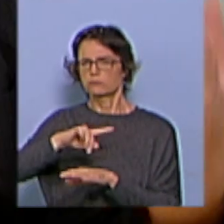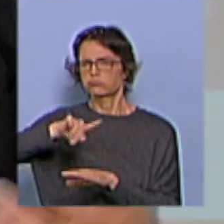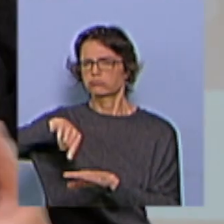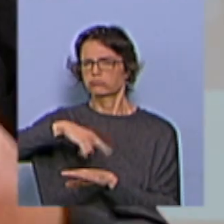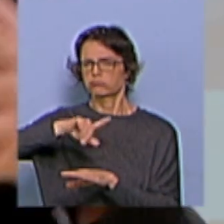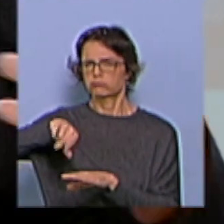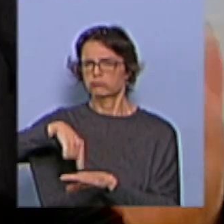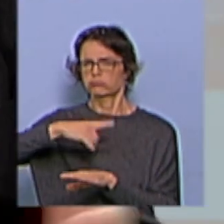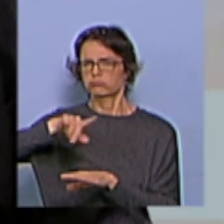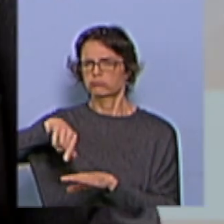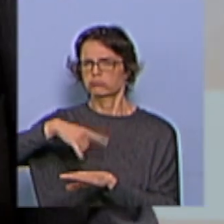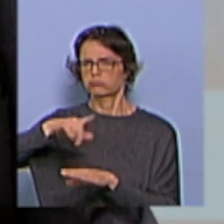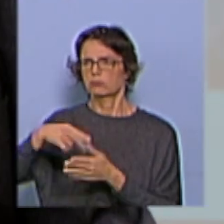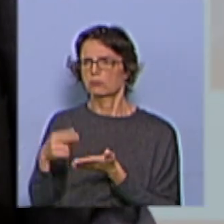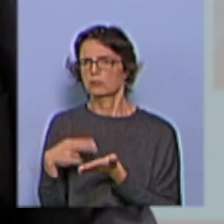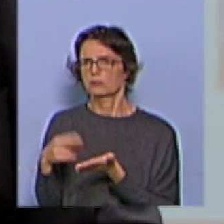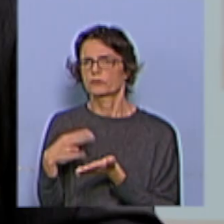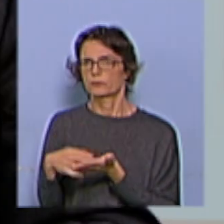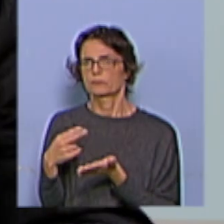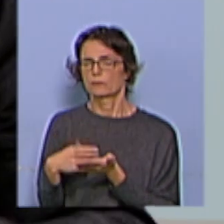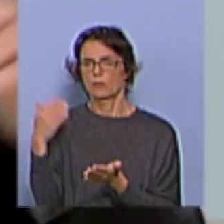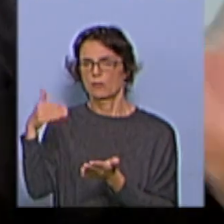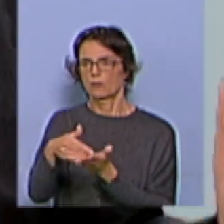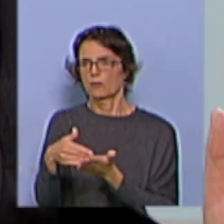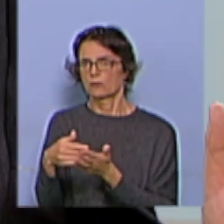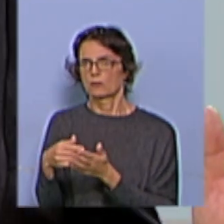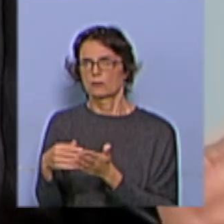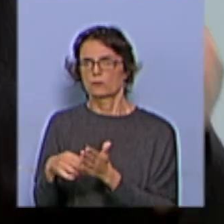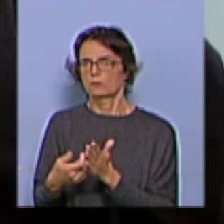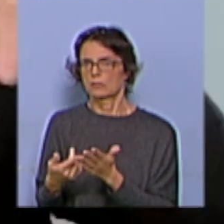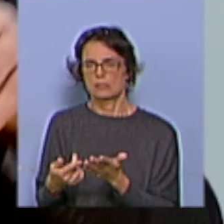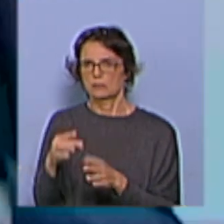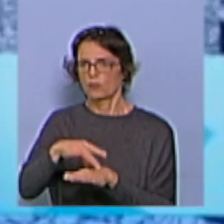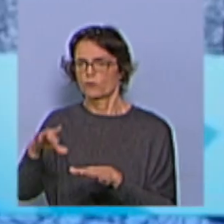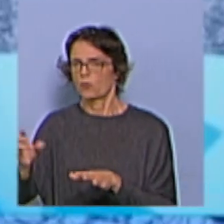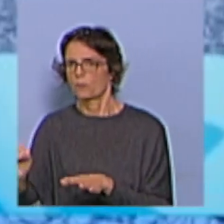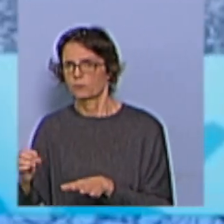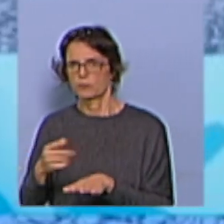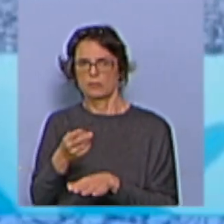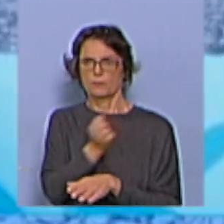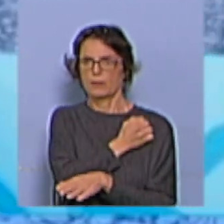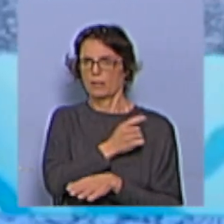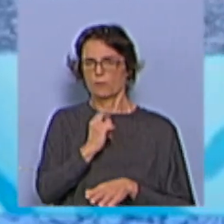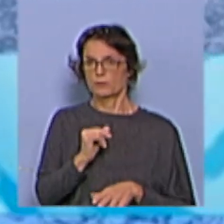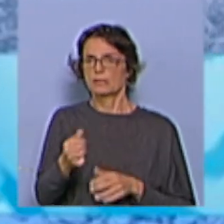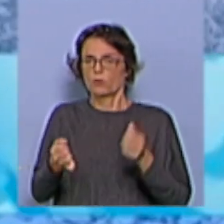de 14 ou 15 horas, à espera do resultado do teste. Nem podiam ir para o hospital, nem podiam ir para casa, tiveram de permanecer nos carros.